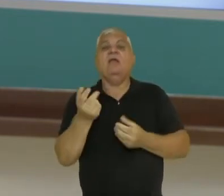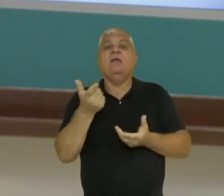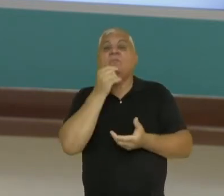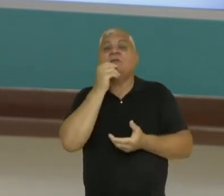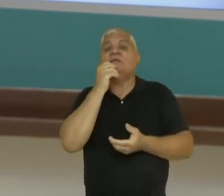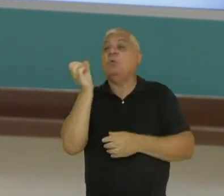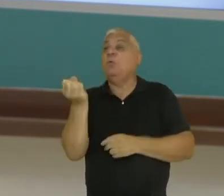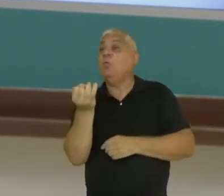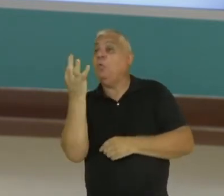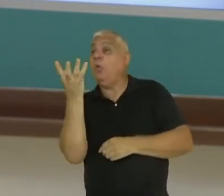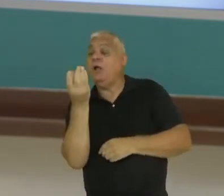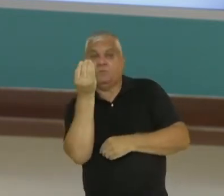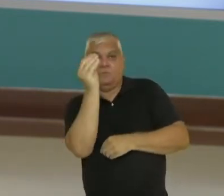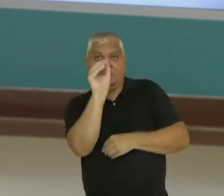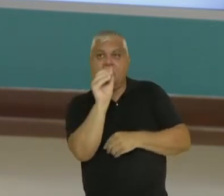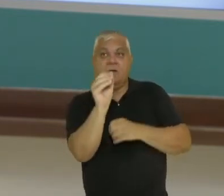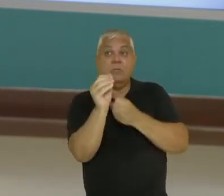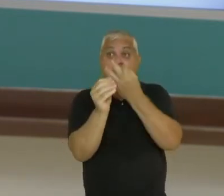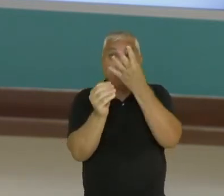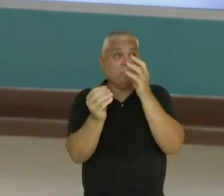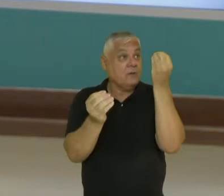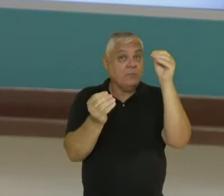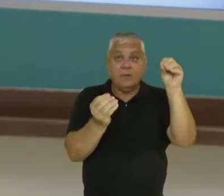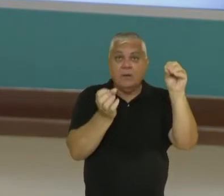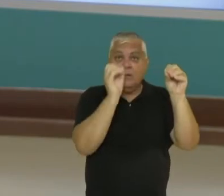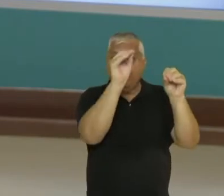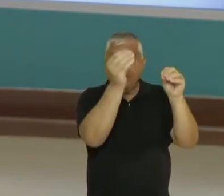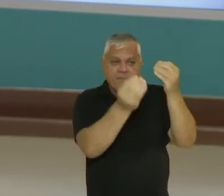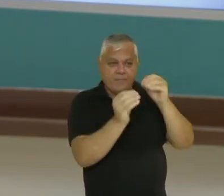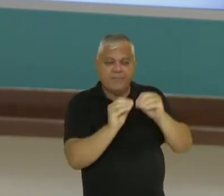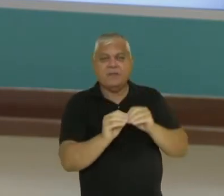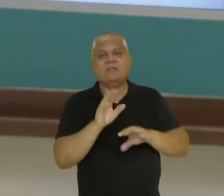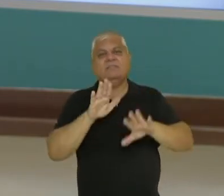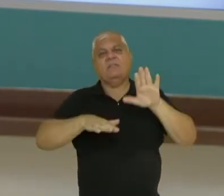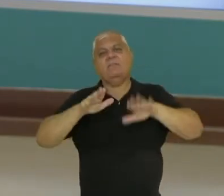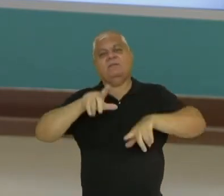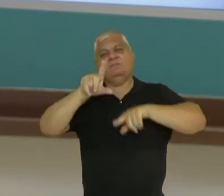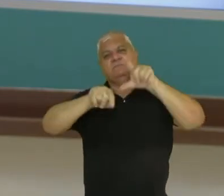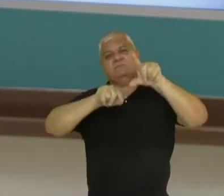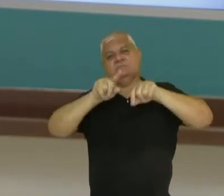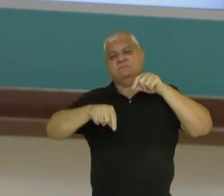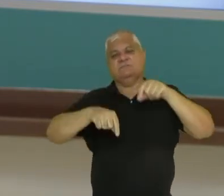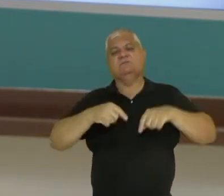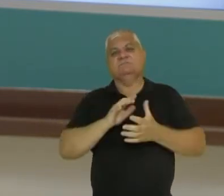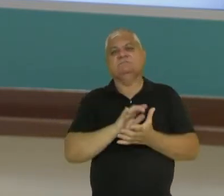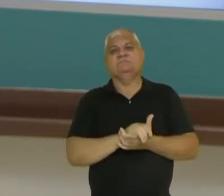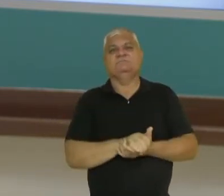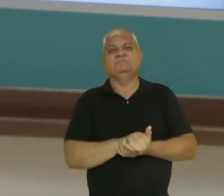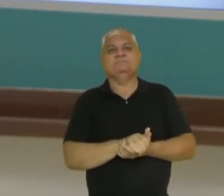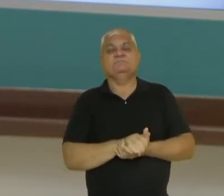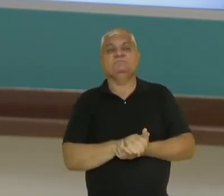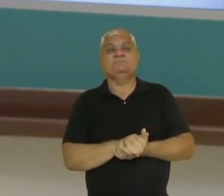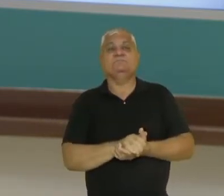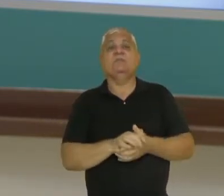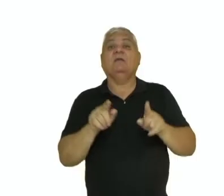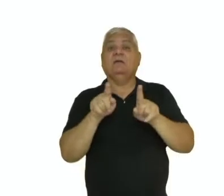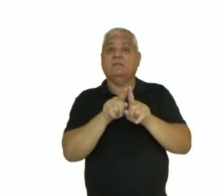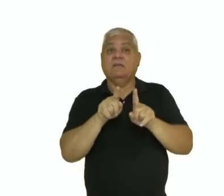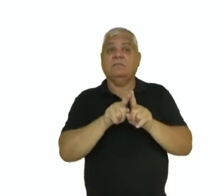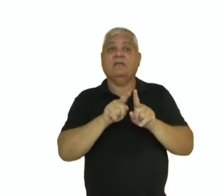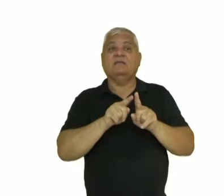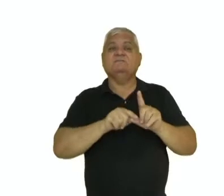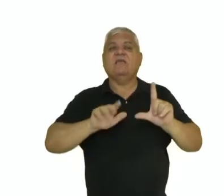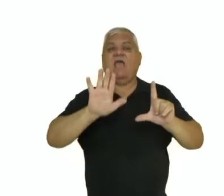vai ser direcionado isso, né? Conforme as opções que você vai tomando aí no seu fluxograma. E um gráfico de